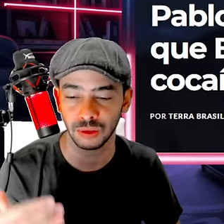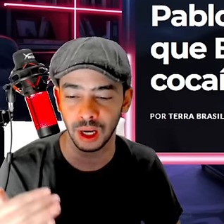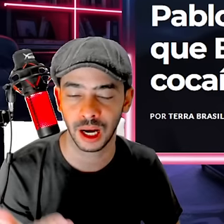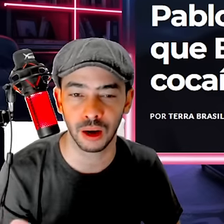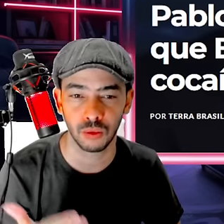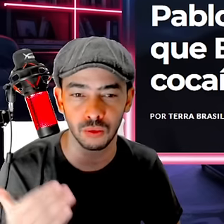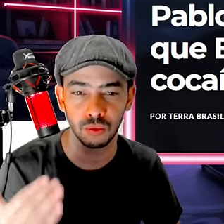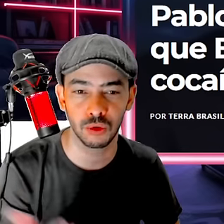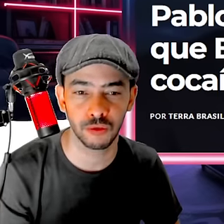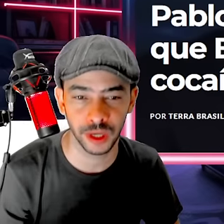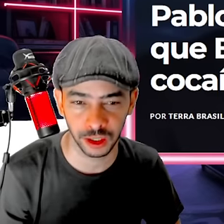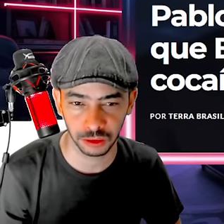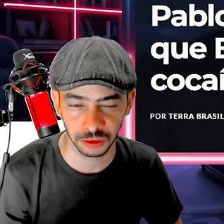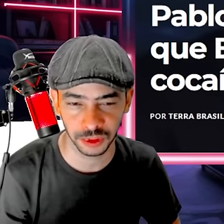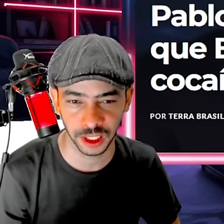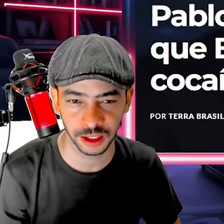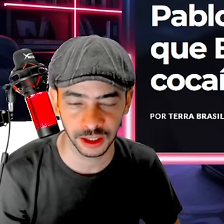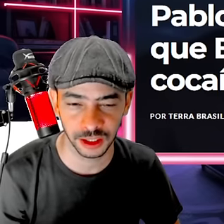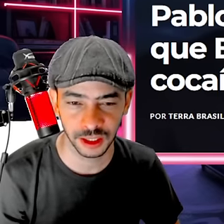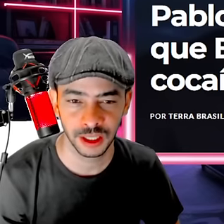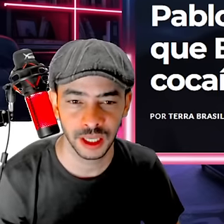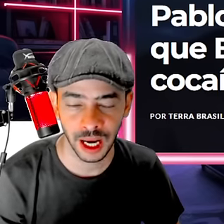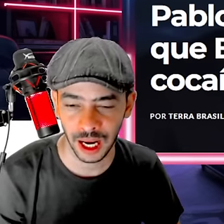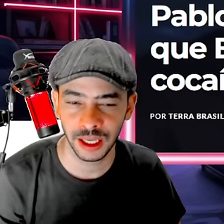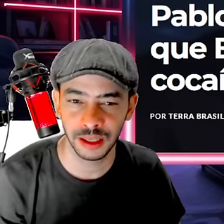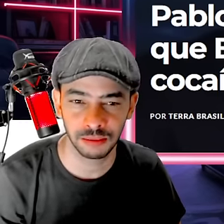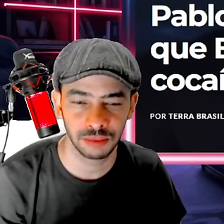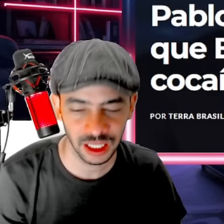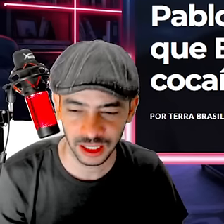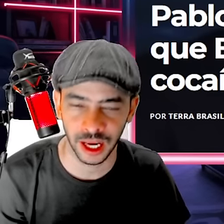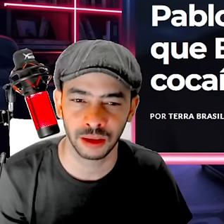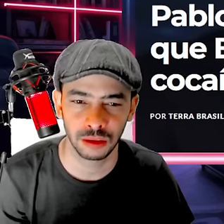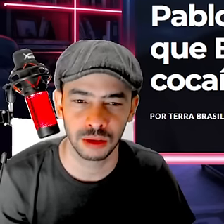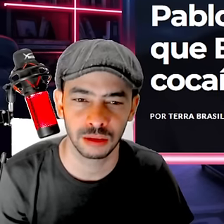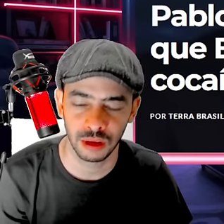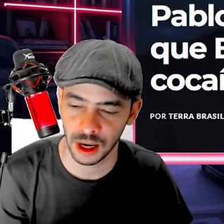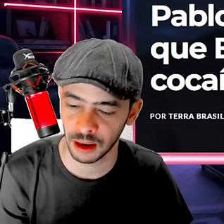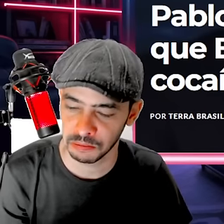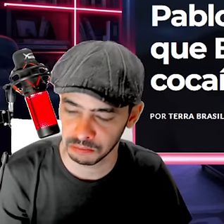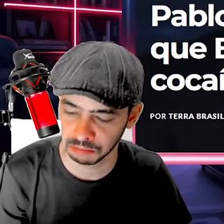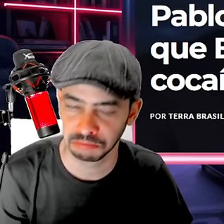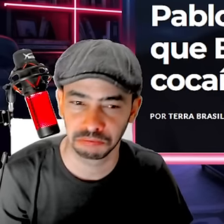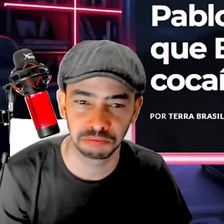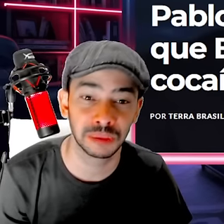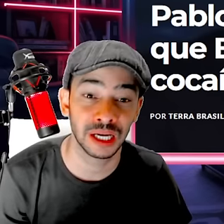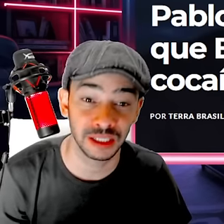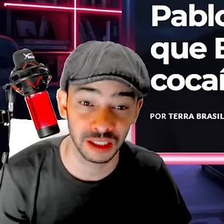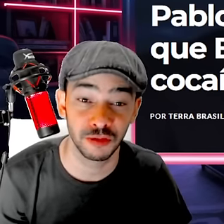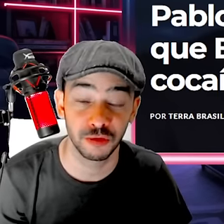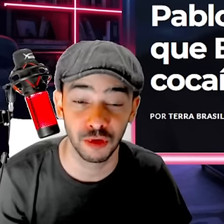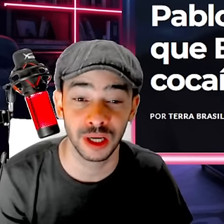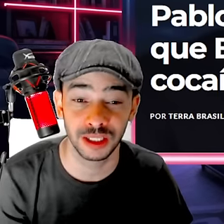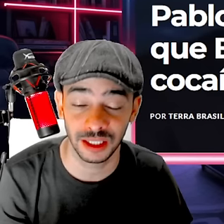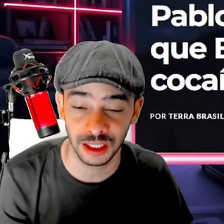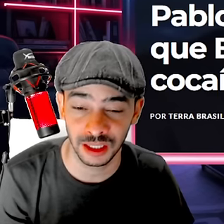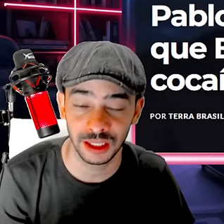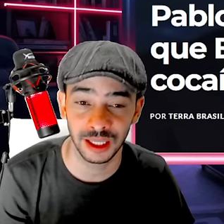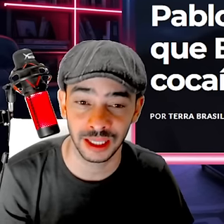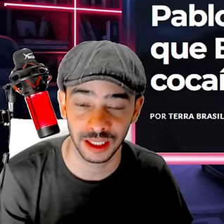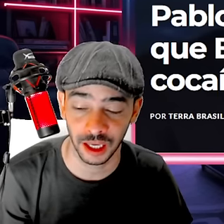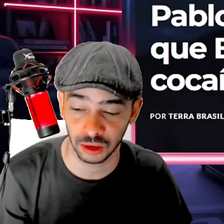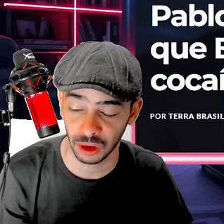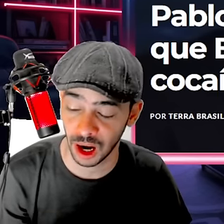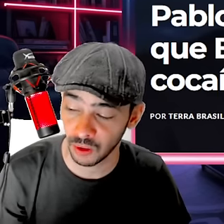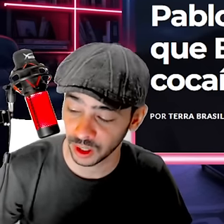ligado ao governo do verde Tá certo Olha se for assim